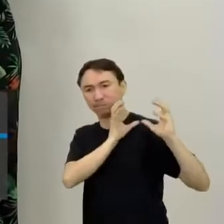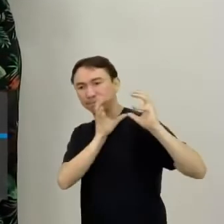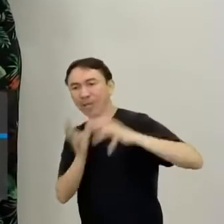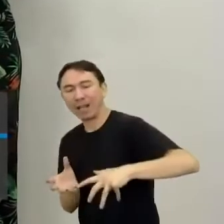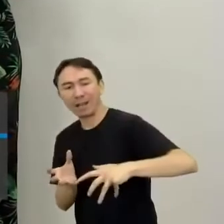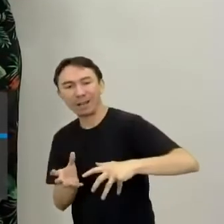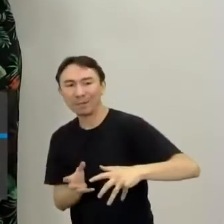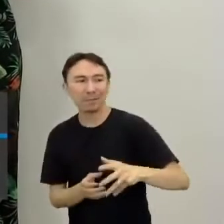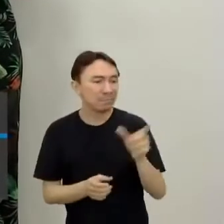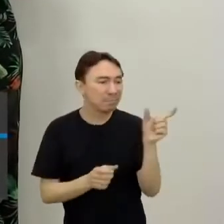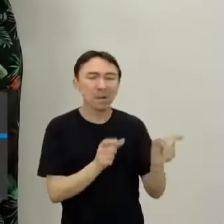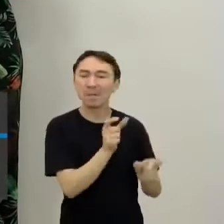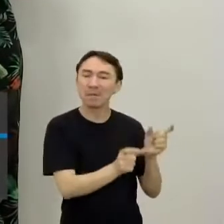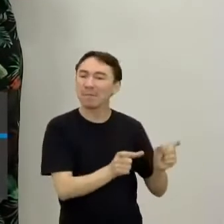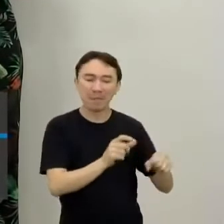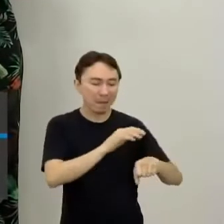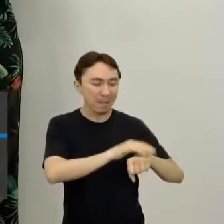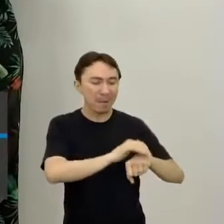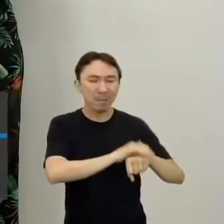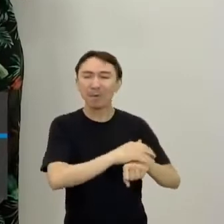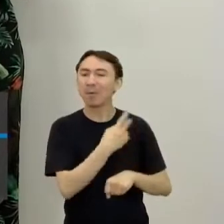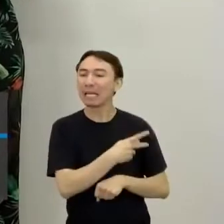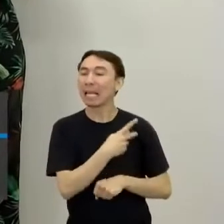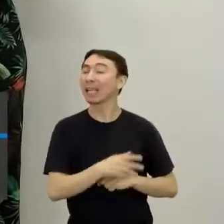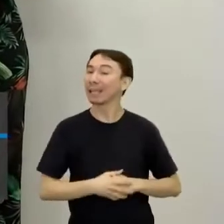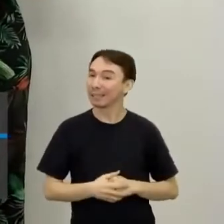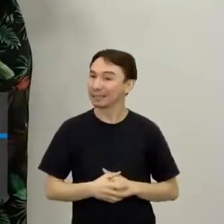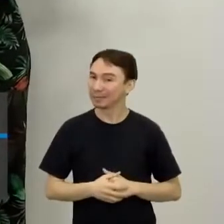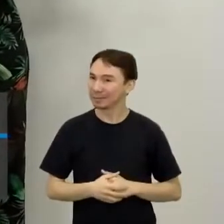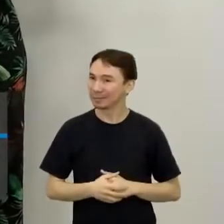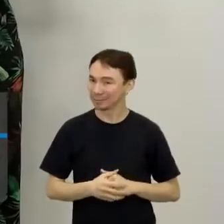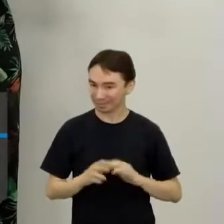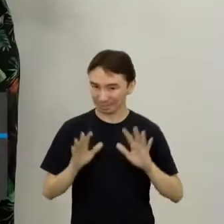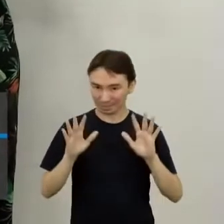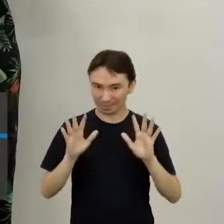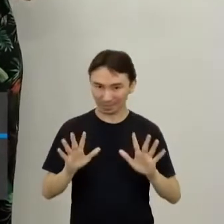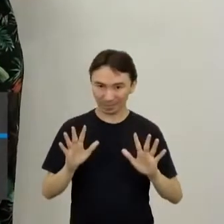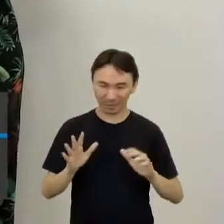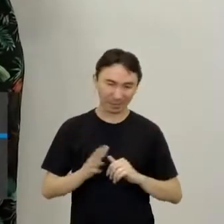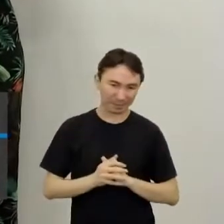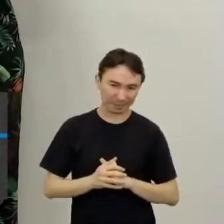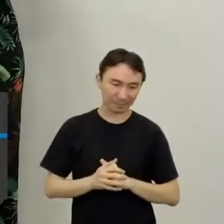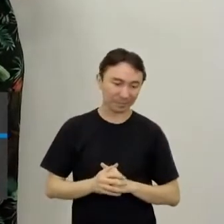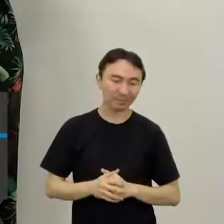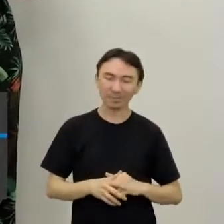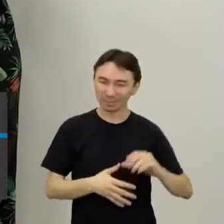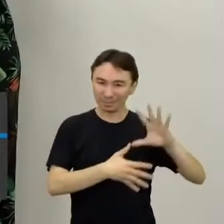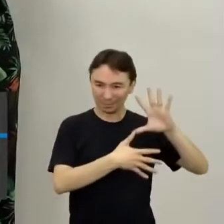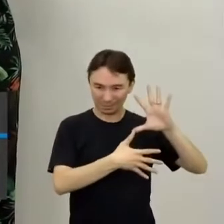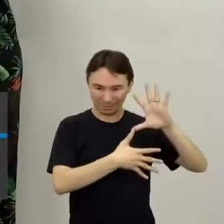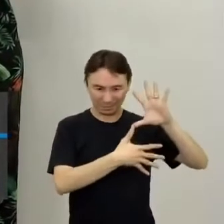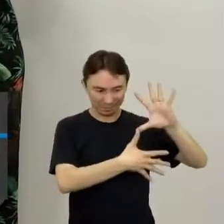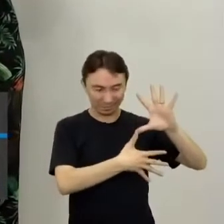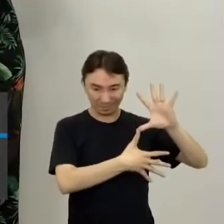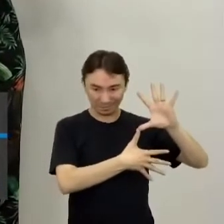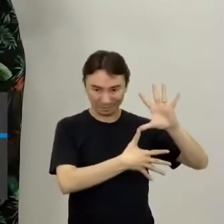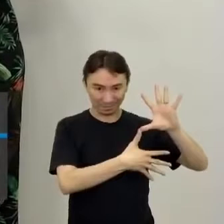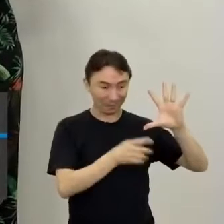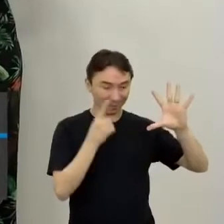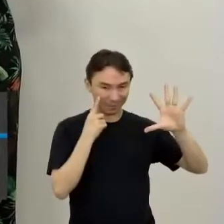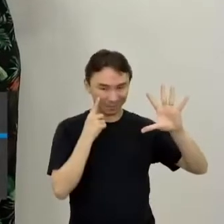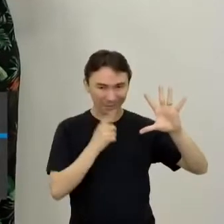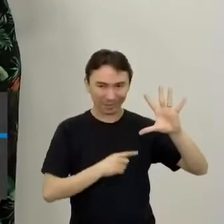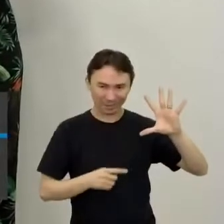Bom, por enquanto nada, mas vão respondendo, está bem, professores? Olha só, na América, para extrair o pau-brasil,